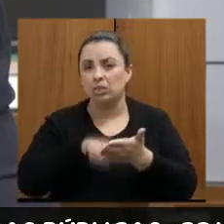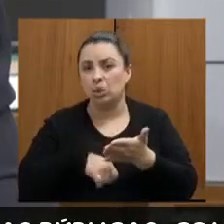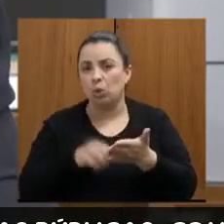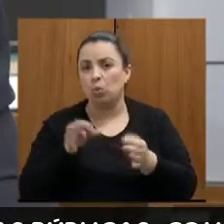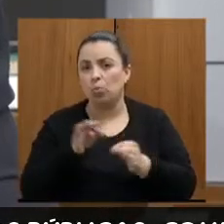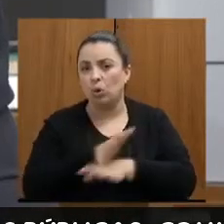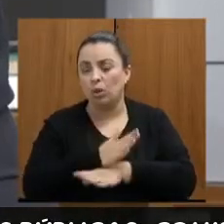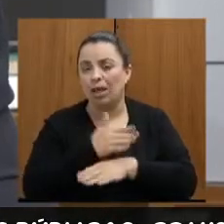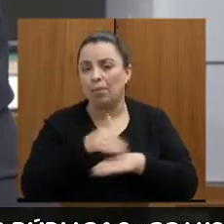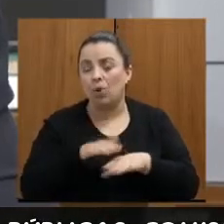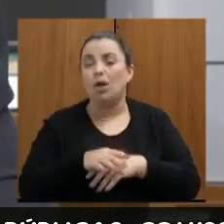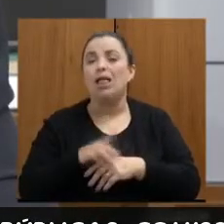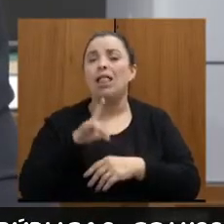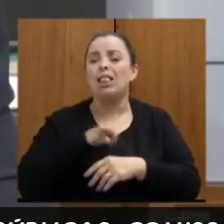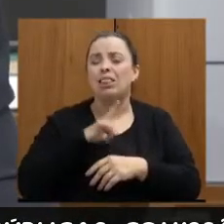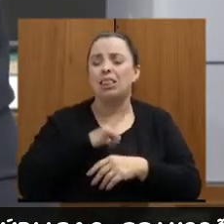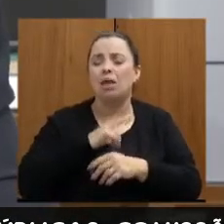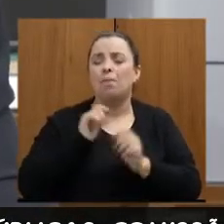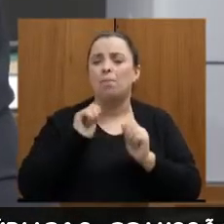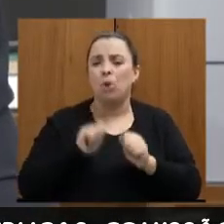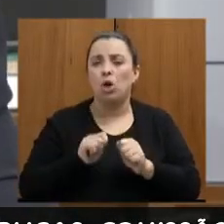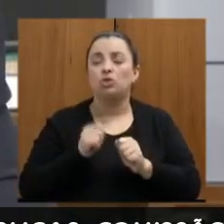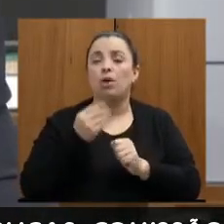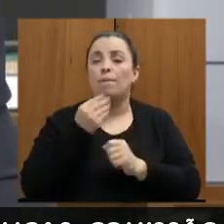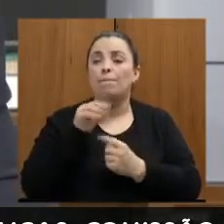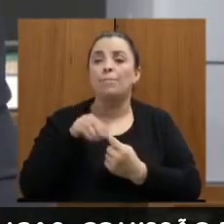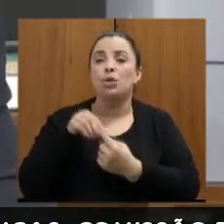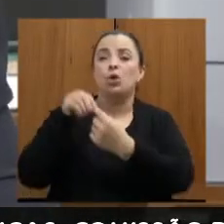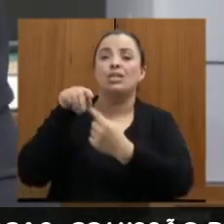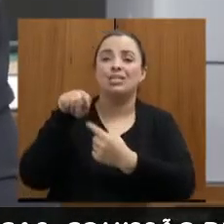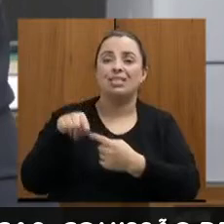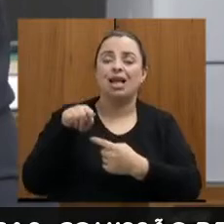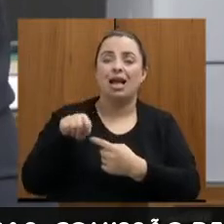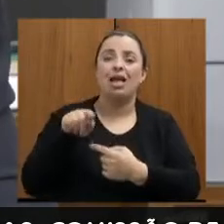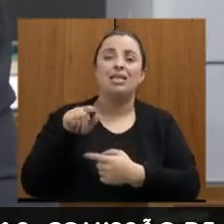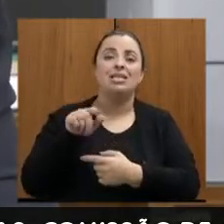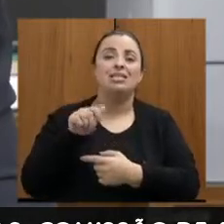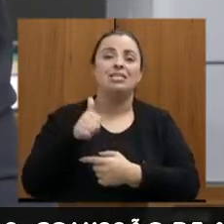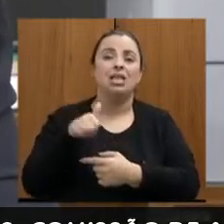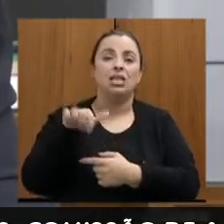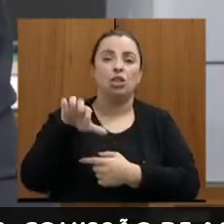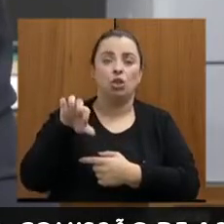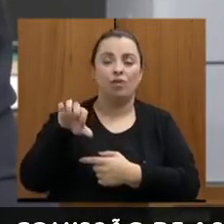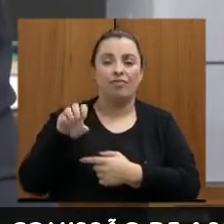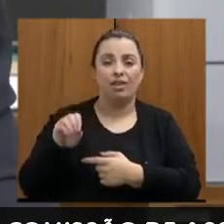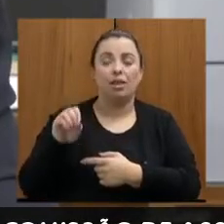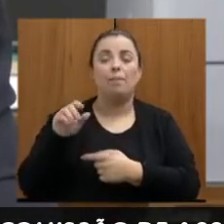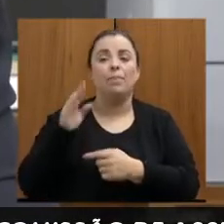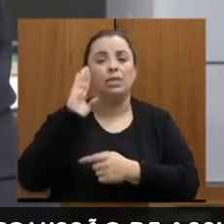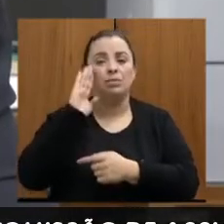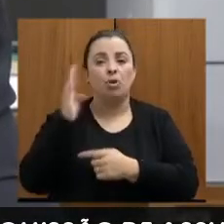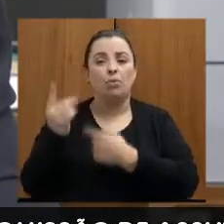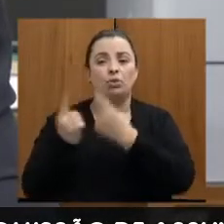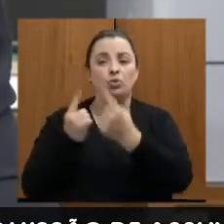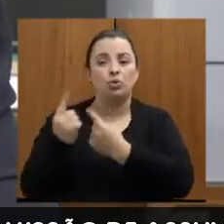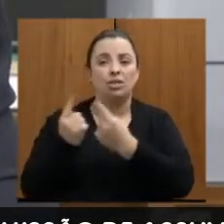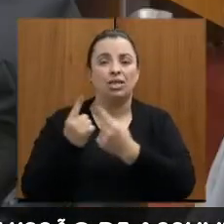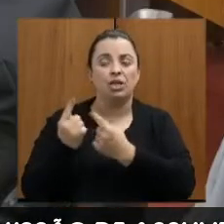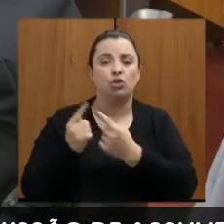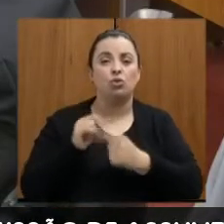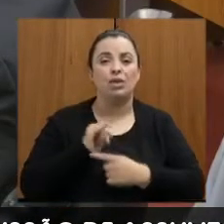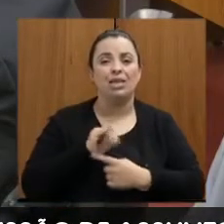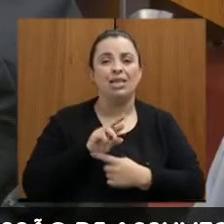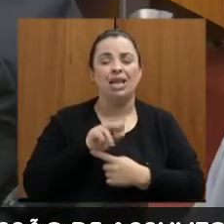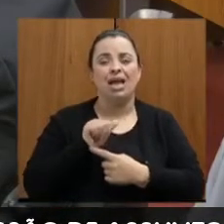a 190 especialmente no trecho de Iraí de Minas até Nova